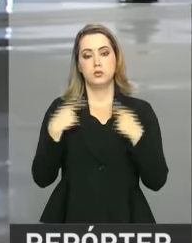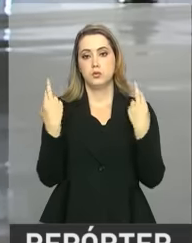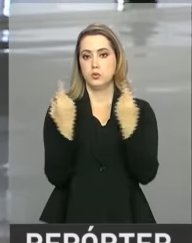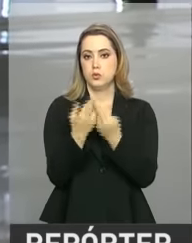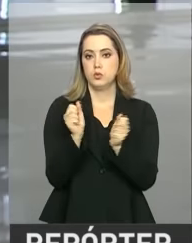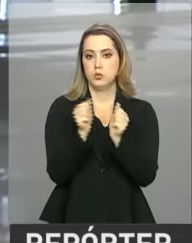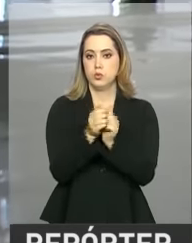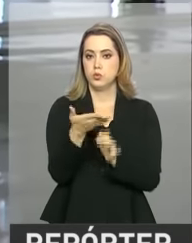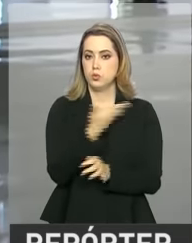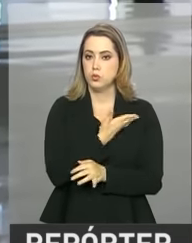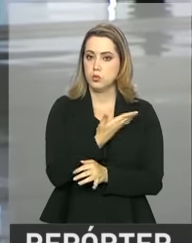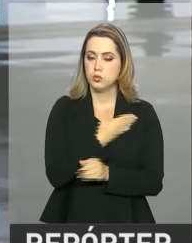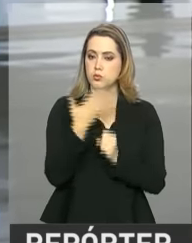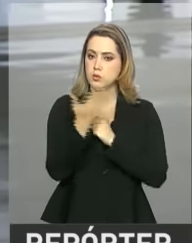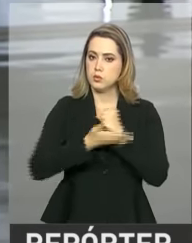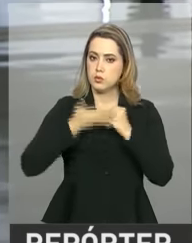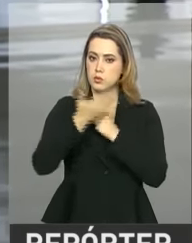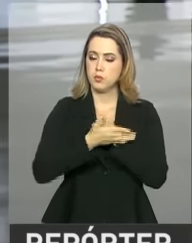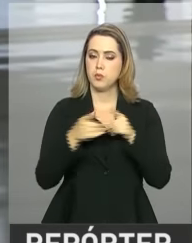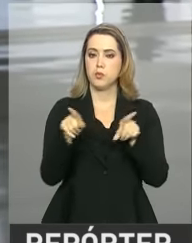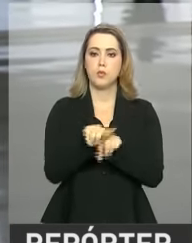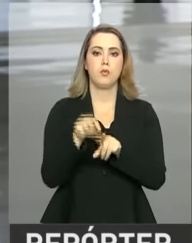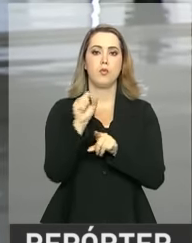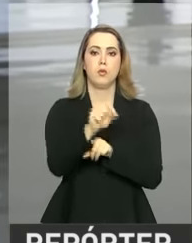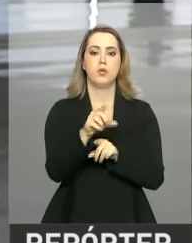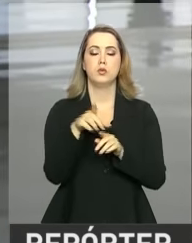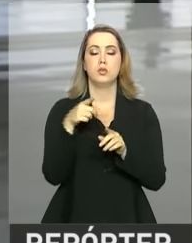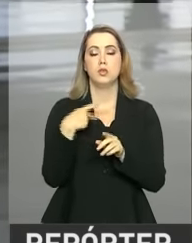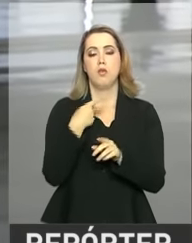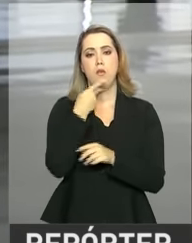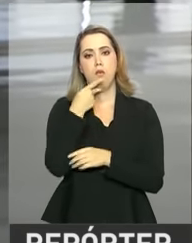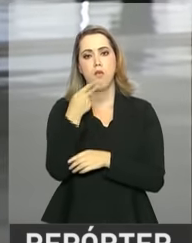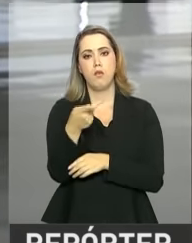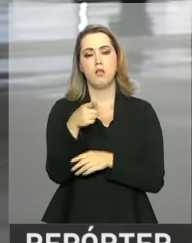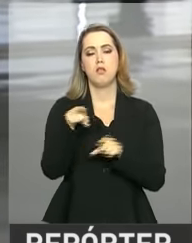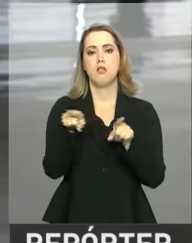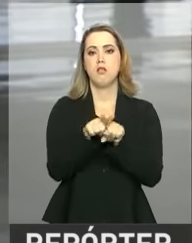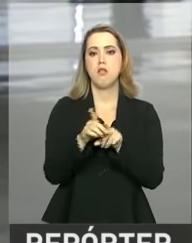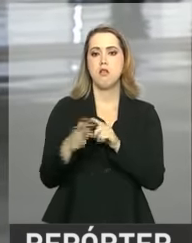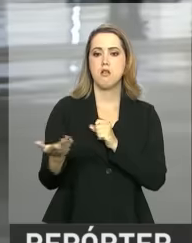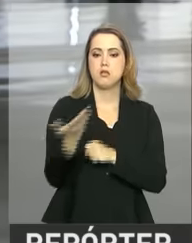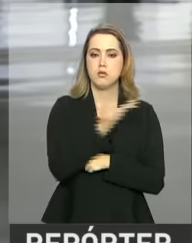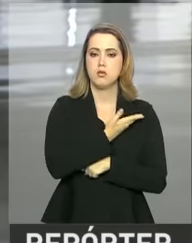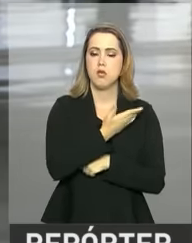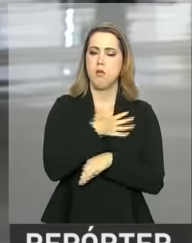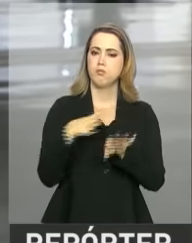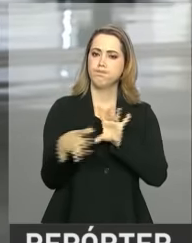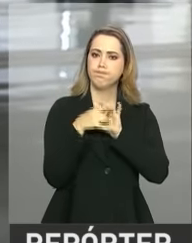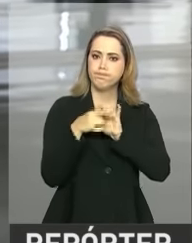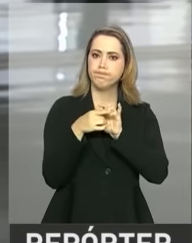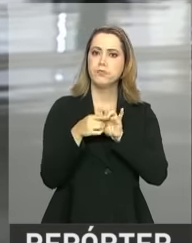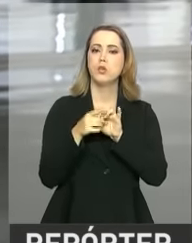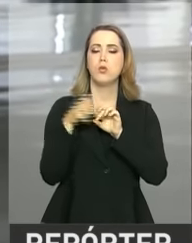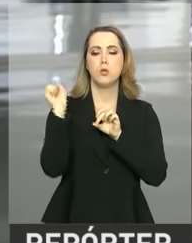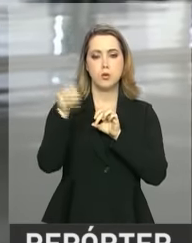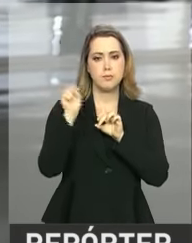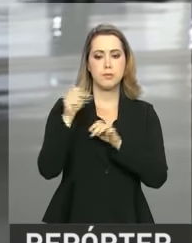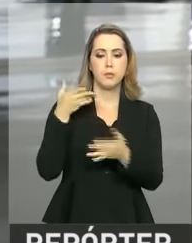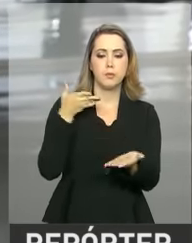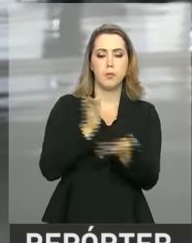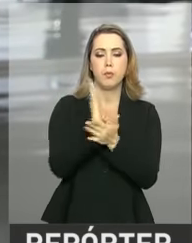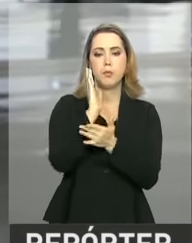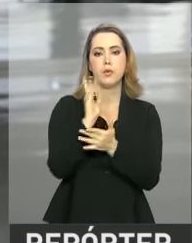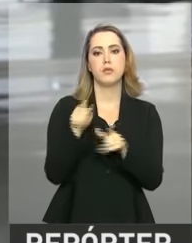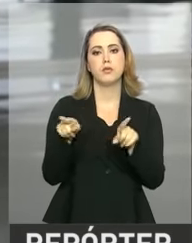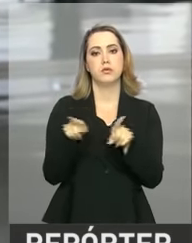Câmara, Rodrigo Maia. Após o encontro, os deputados disseram que a base está unida para a aprovação da medida. Segundo o governo,